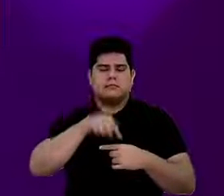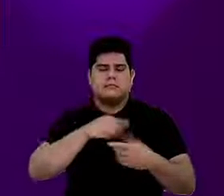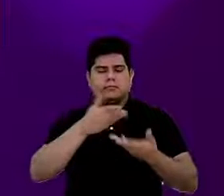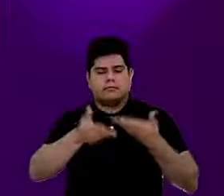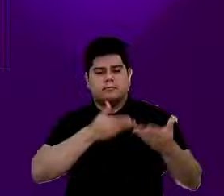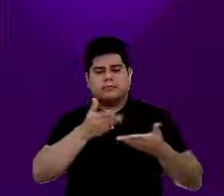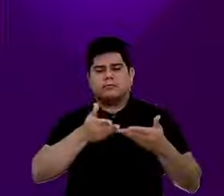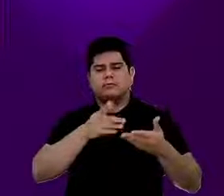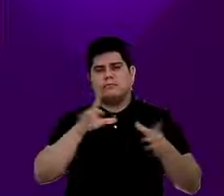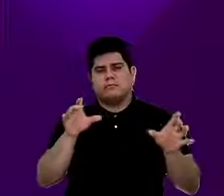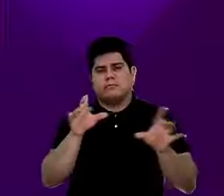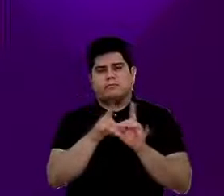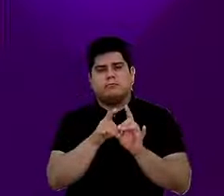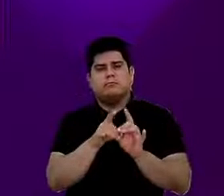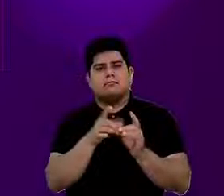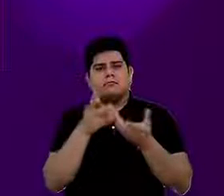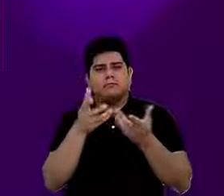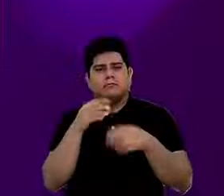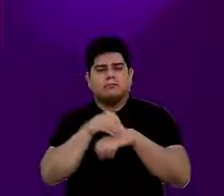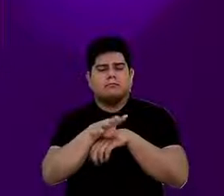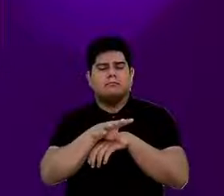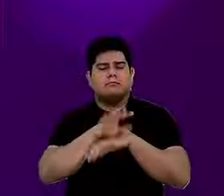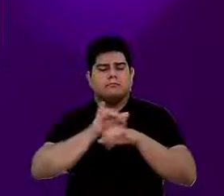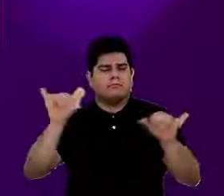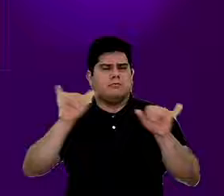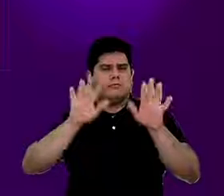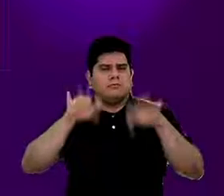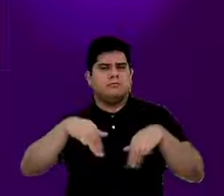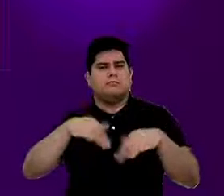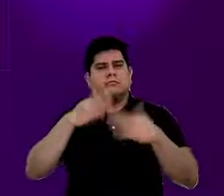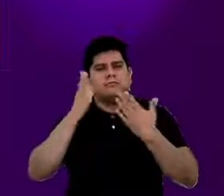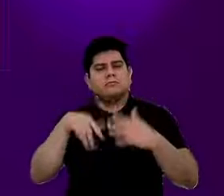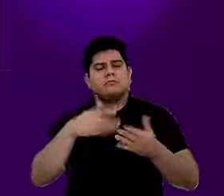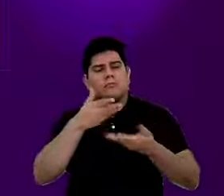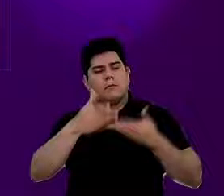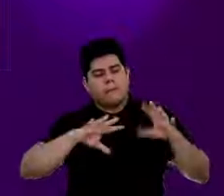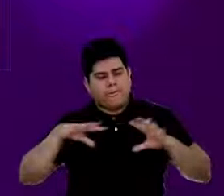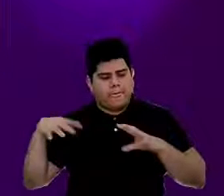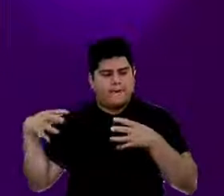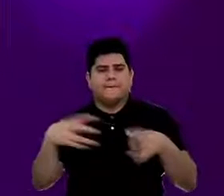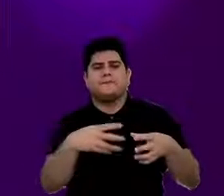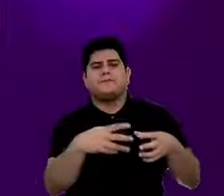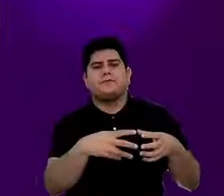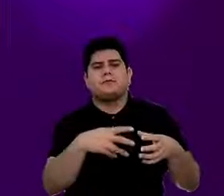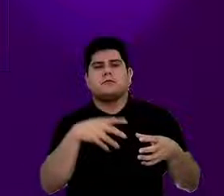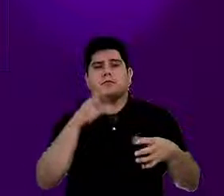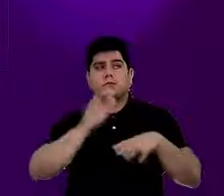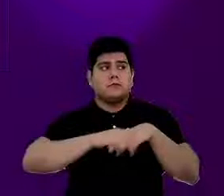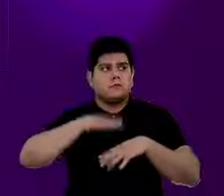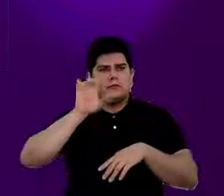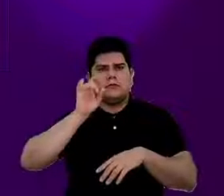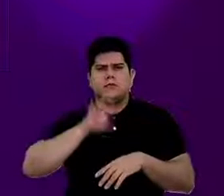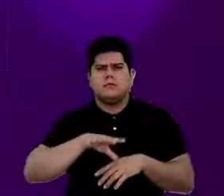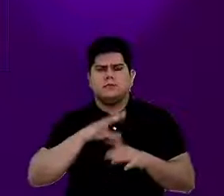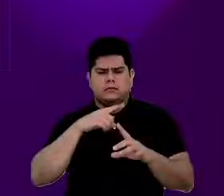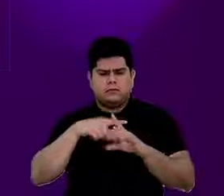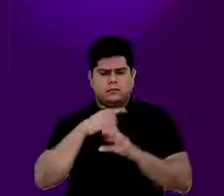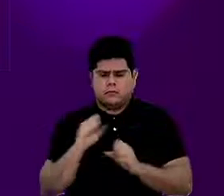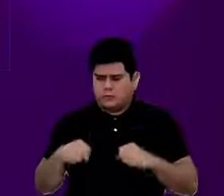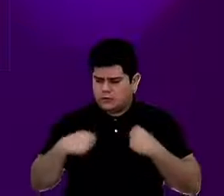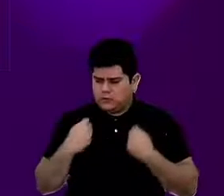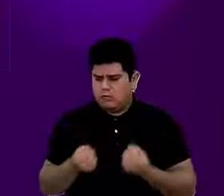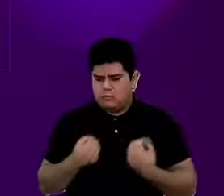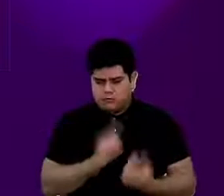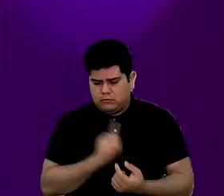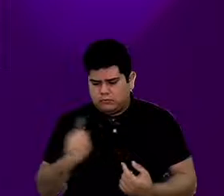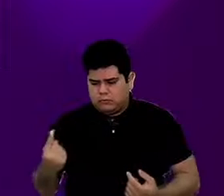esse cuidado integral, queria deixar como mensagem, é uma abordagem de equipe, é muito mais do que somar esforços